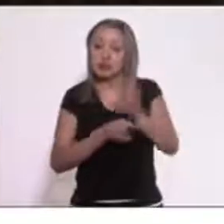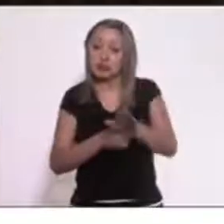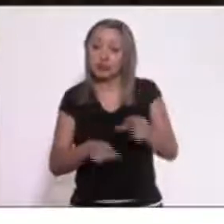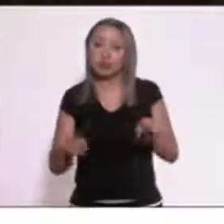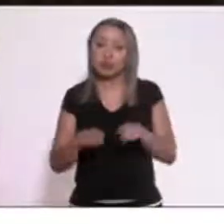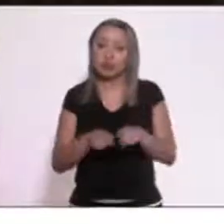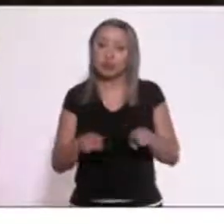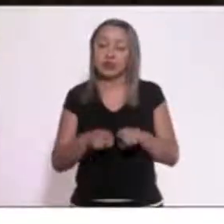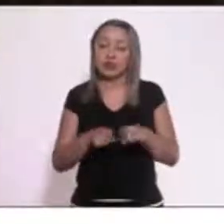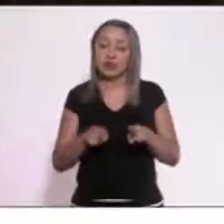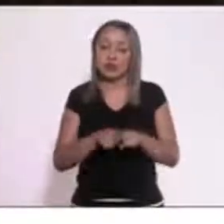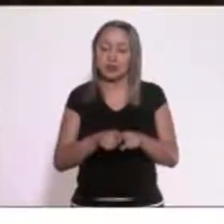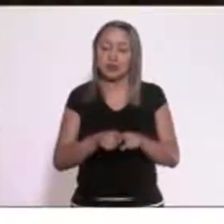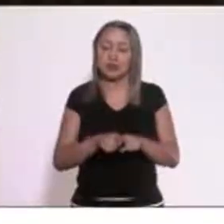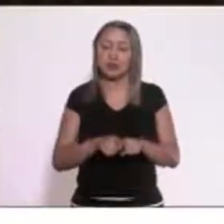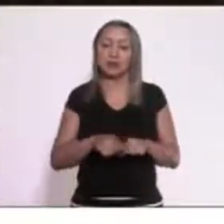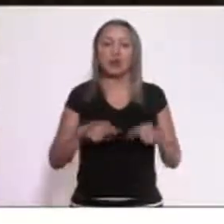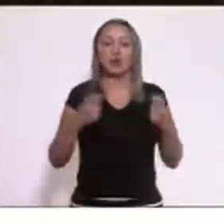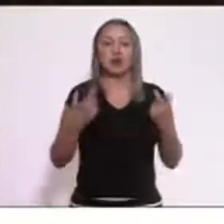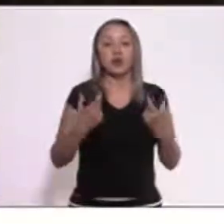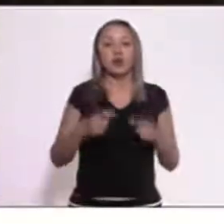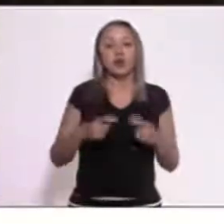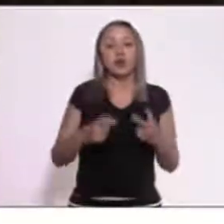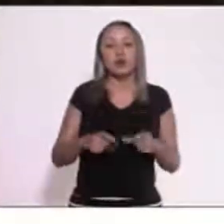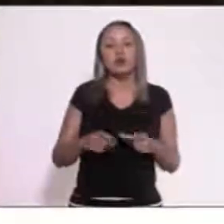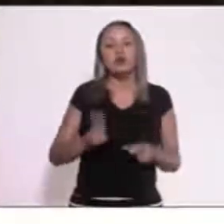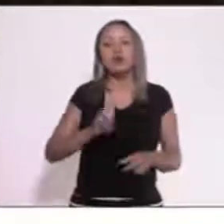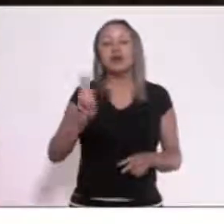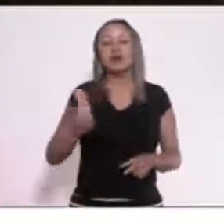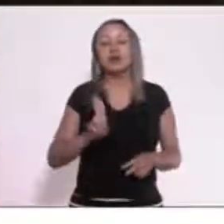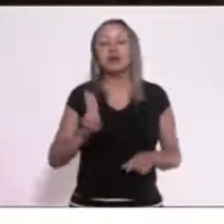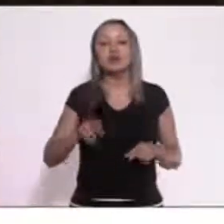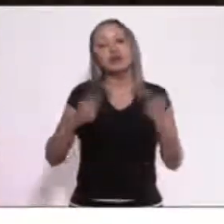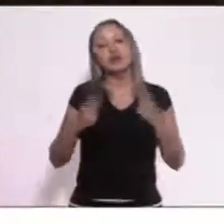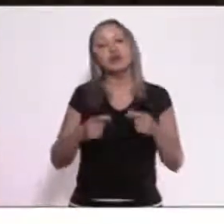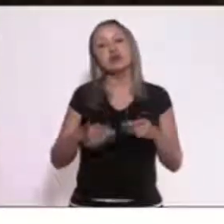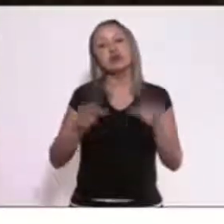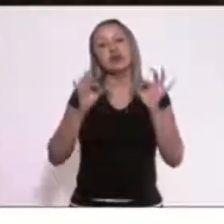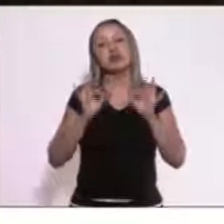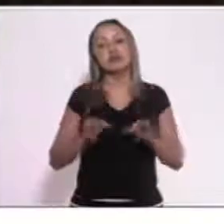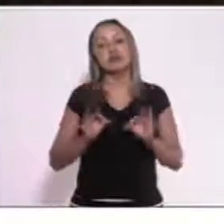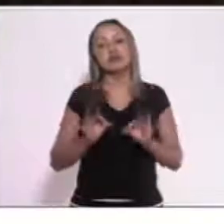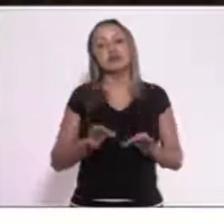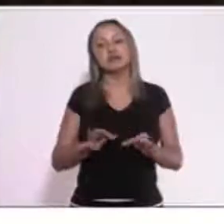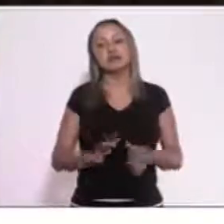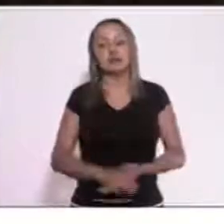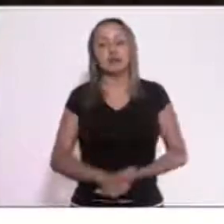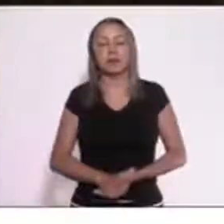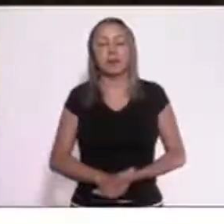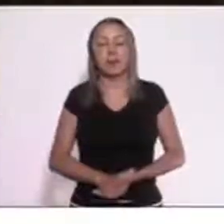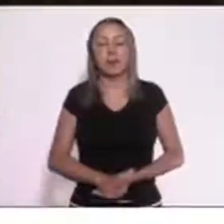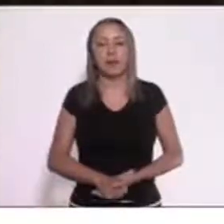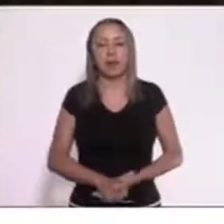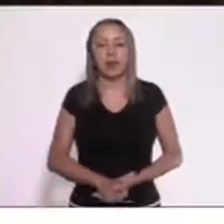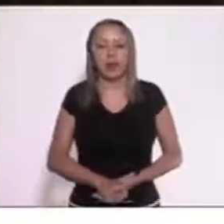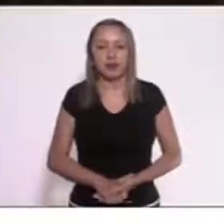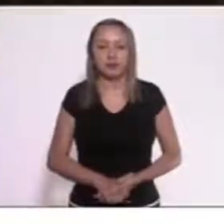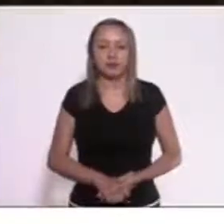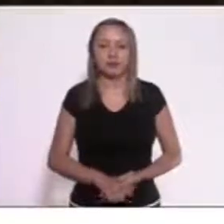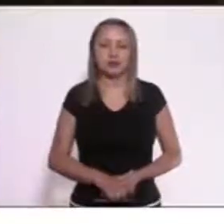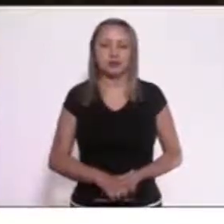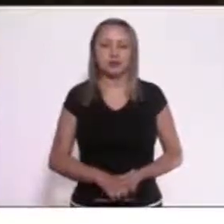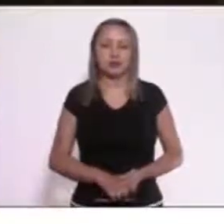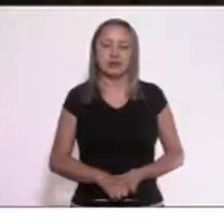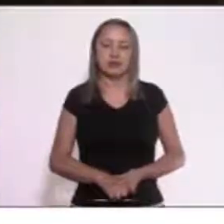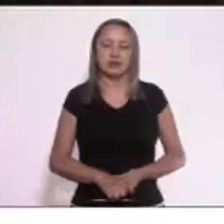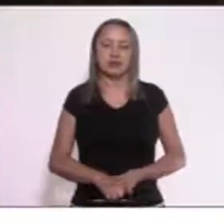essas economias para onde que elas irão novamente. Qual a destinação para concluir, por favor, daquilo que